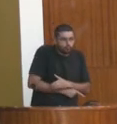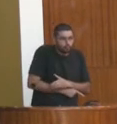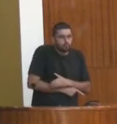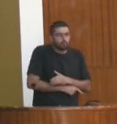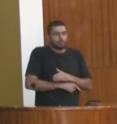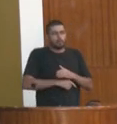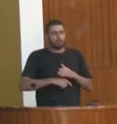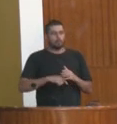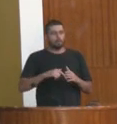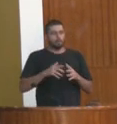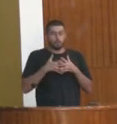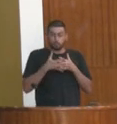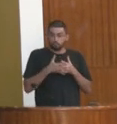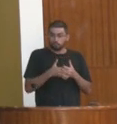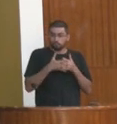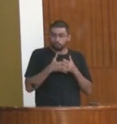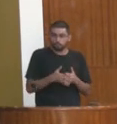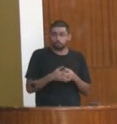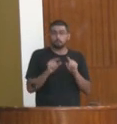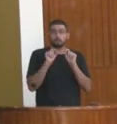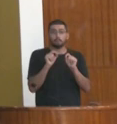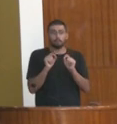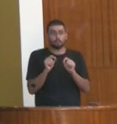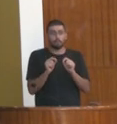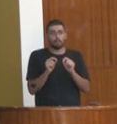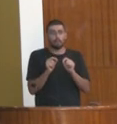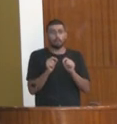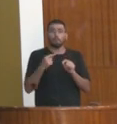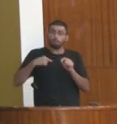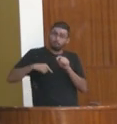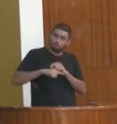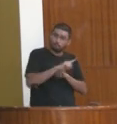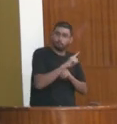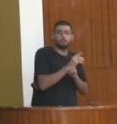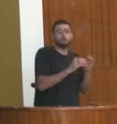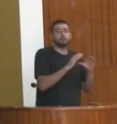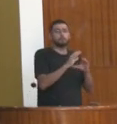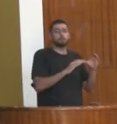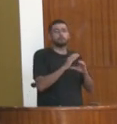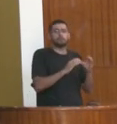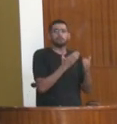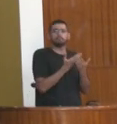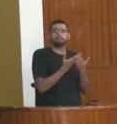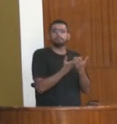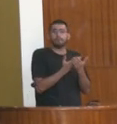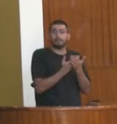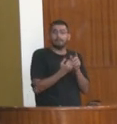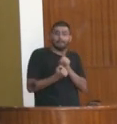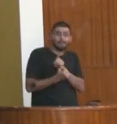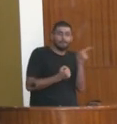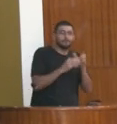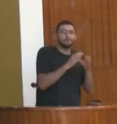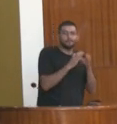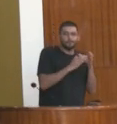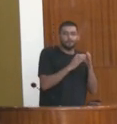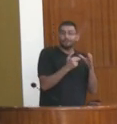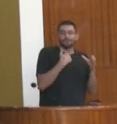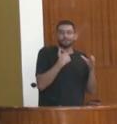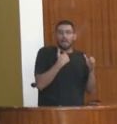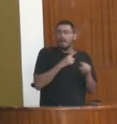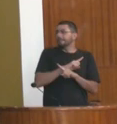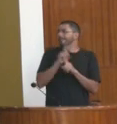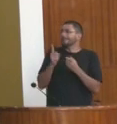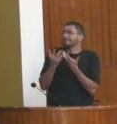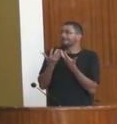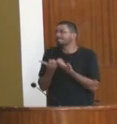entre uma maior complexidade, muitas delas envenenam, vão para o concurso público, porque lá não tem como falar não. Hoje nós temos uma